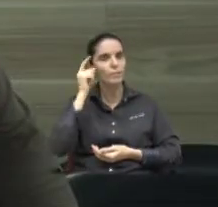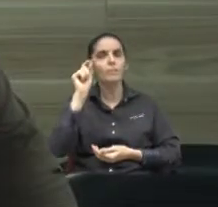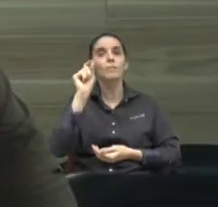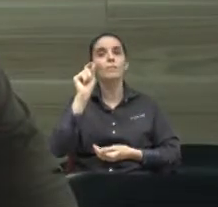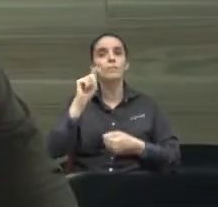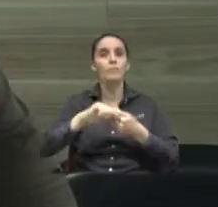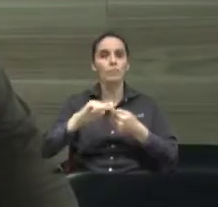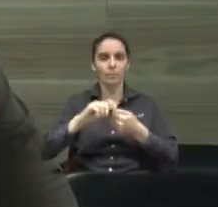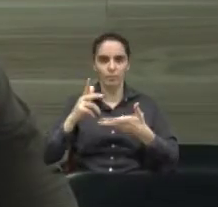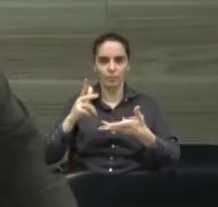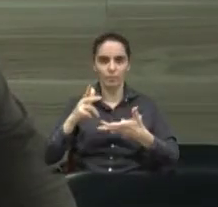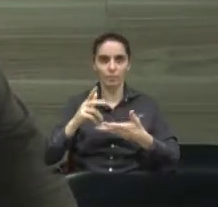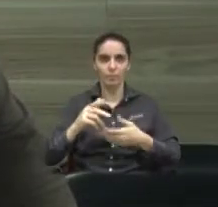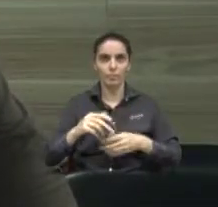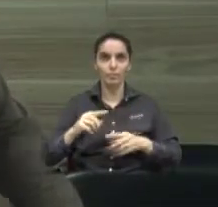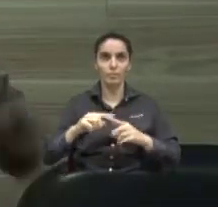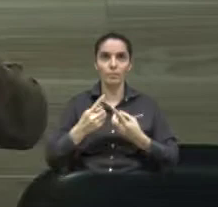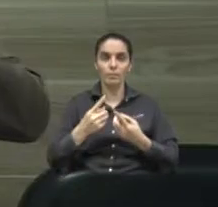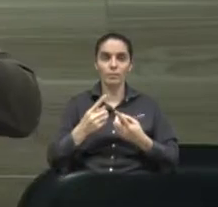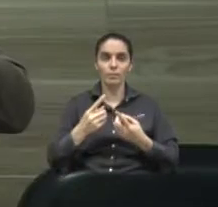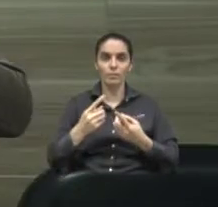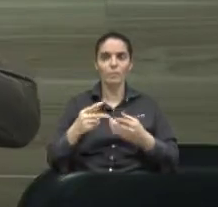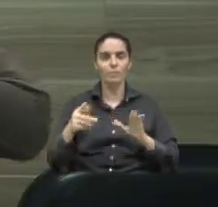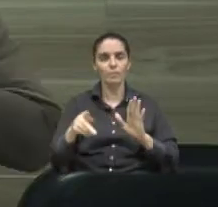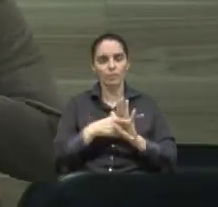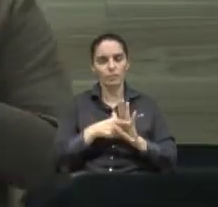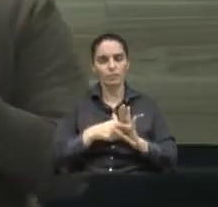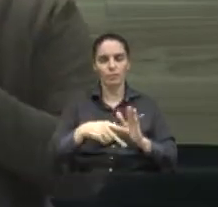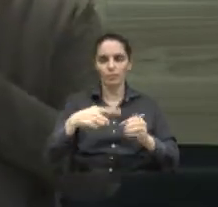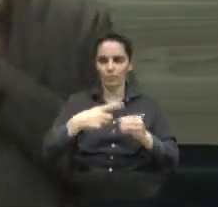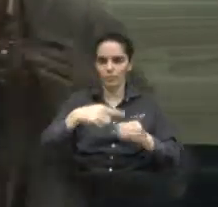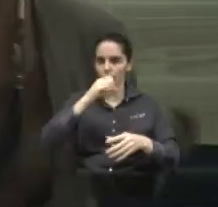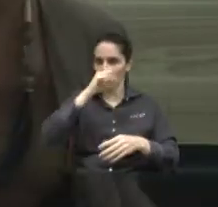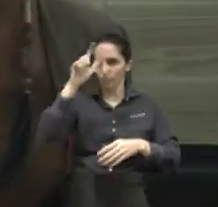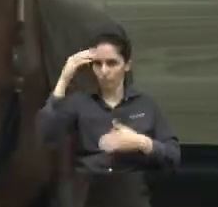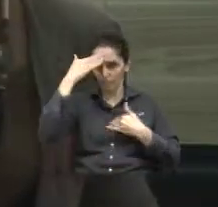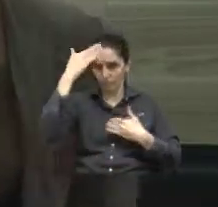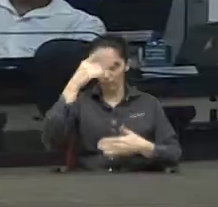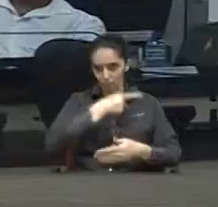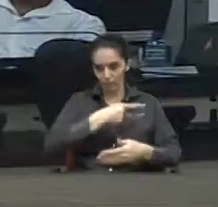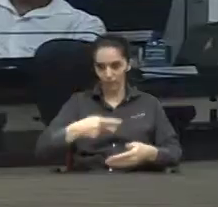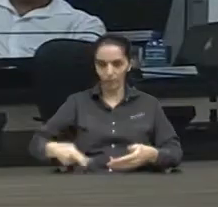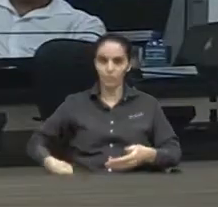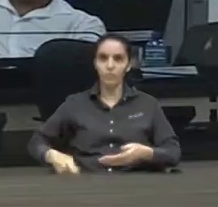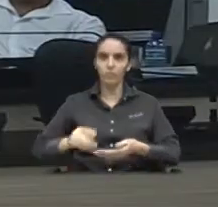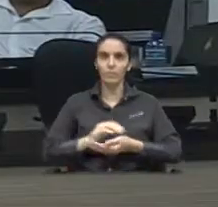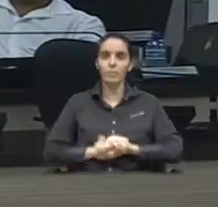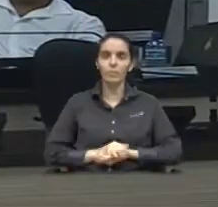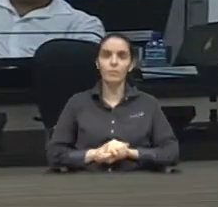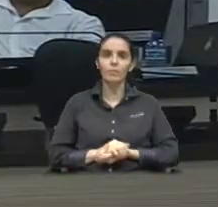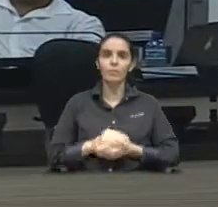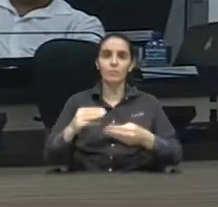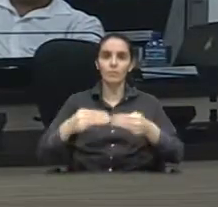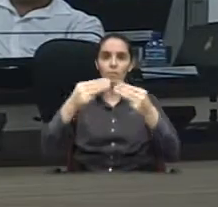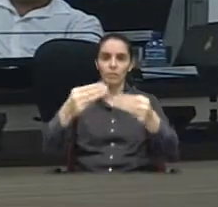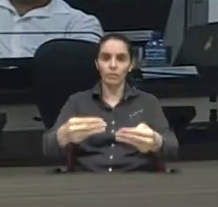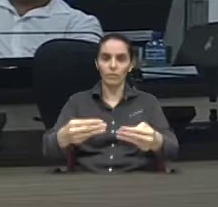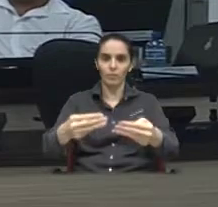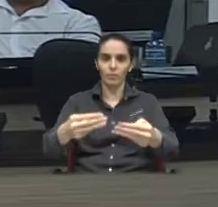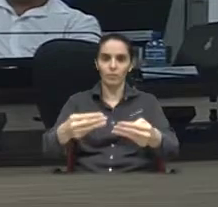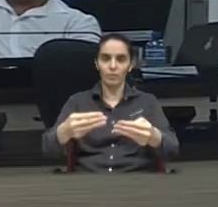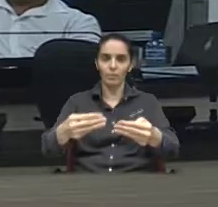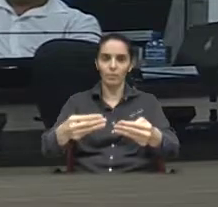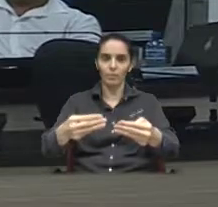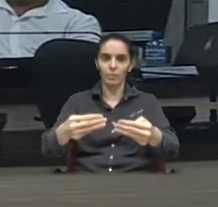horto municipal. Mas o horto é nosso. Muito obrigada, senhor presidente. Moção